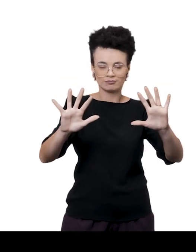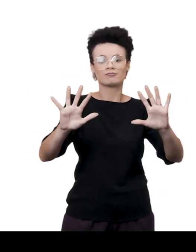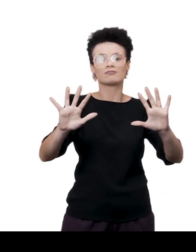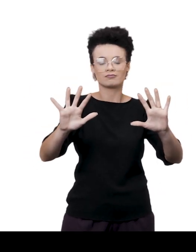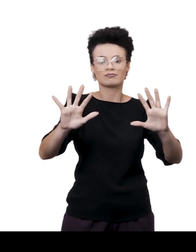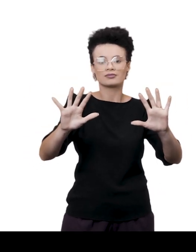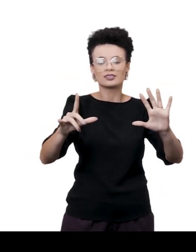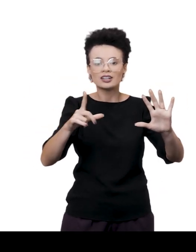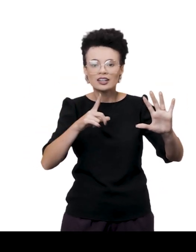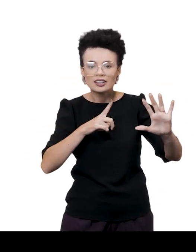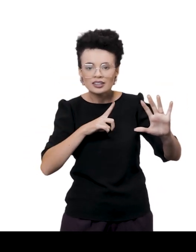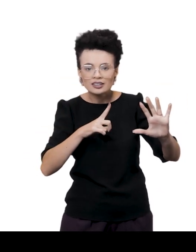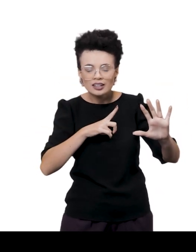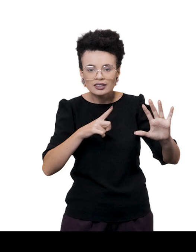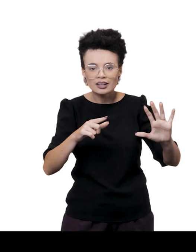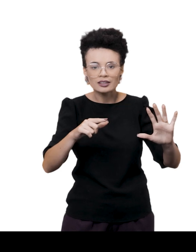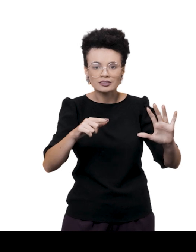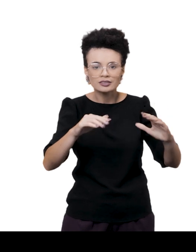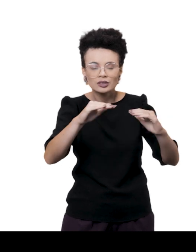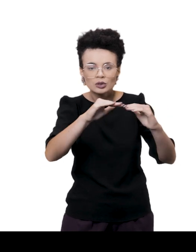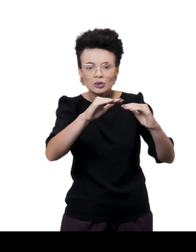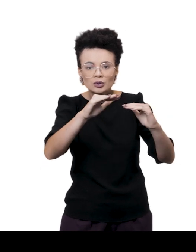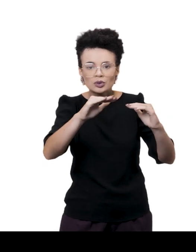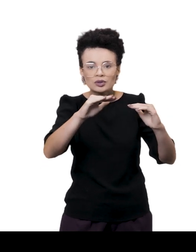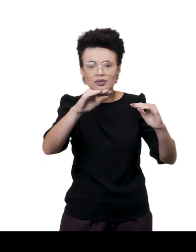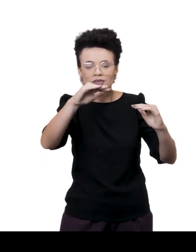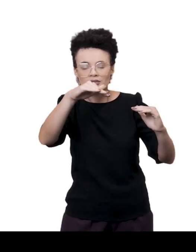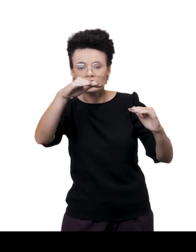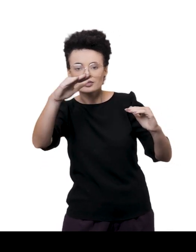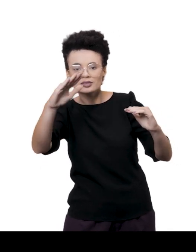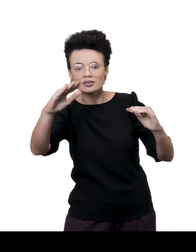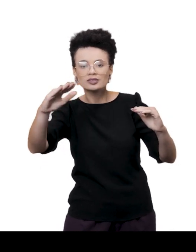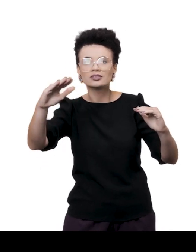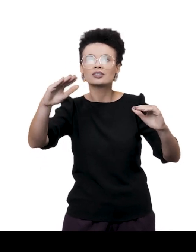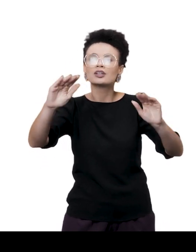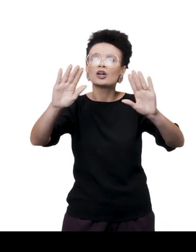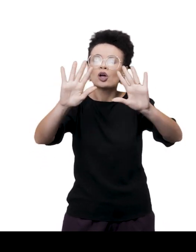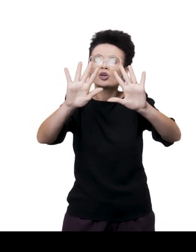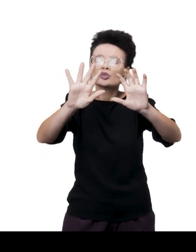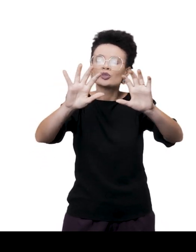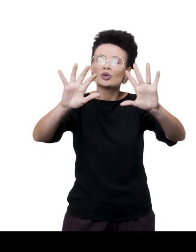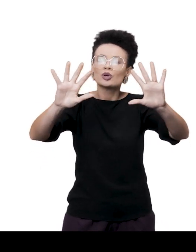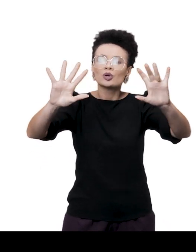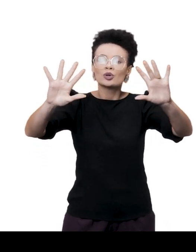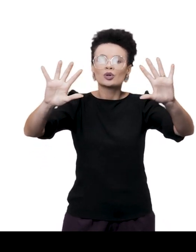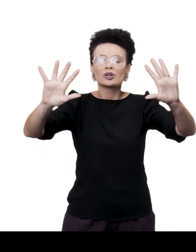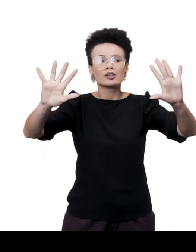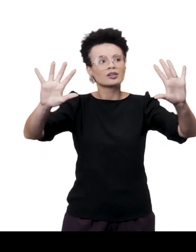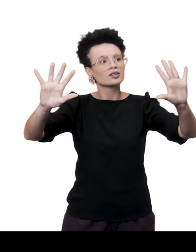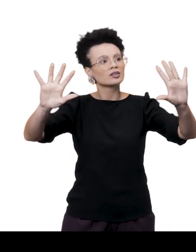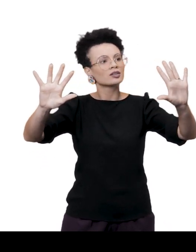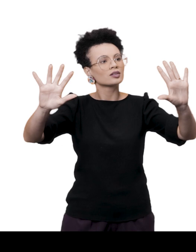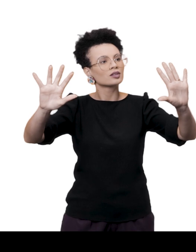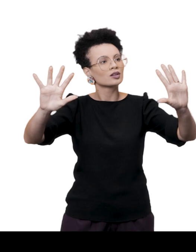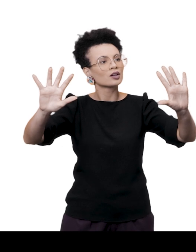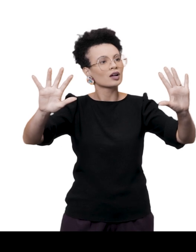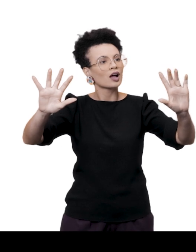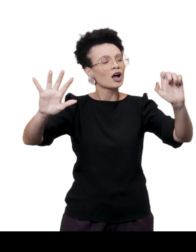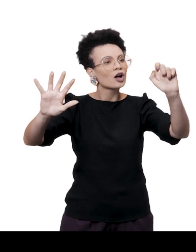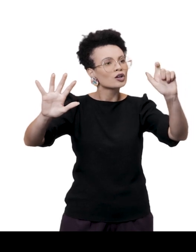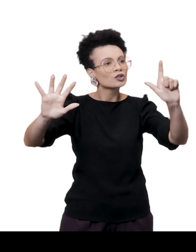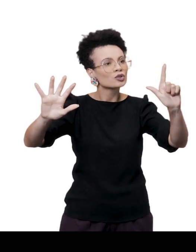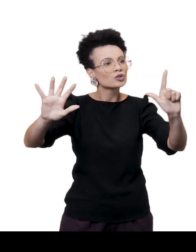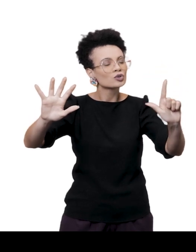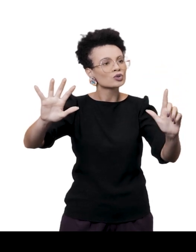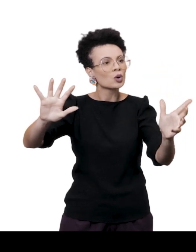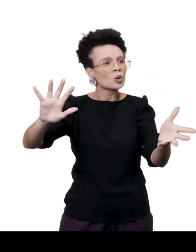dessas massas, dividido por uma linha do horizonte ligeiramente curva, o céu noturno é representado com transições